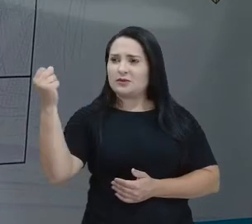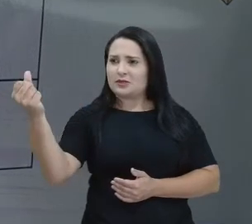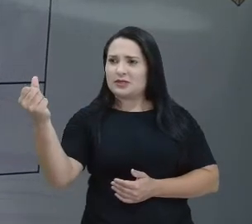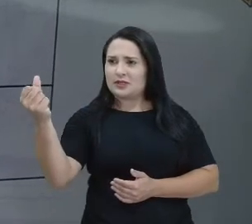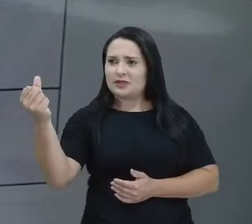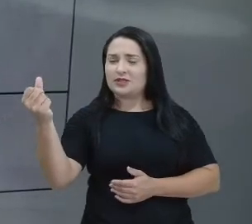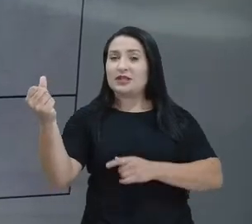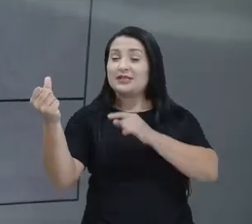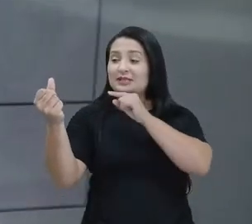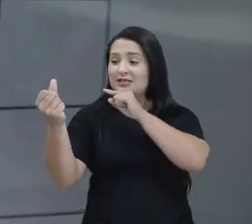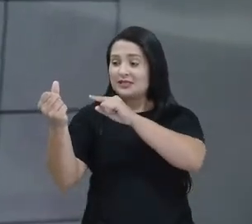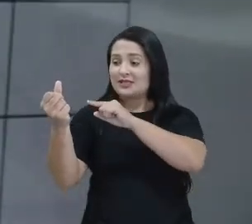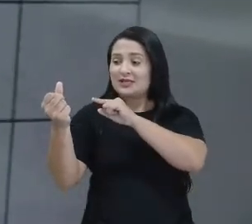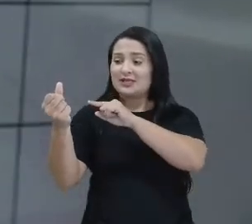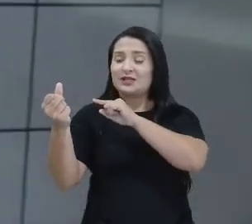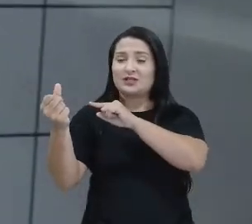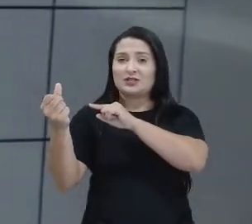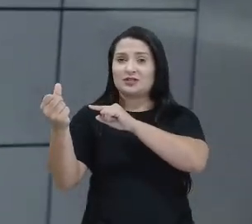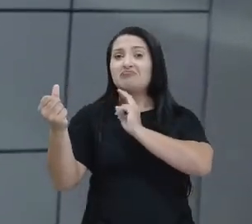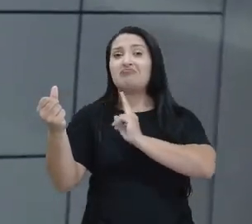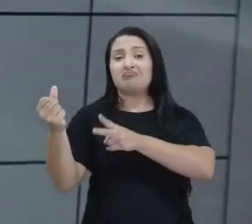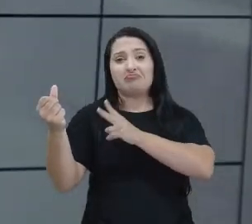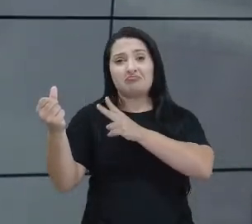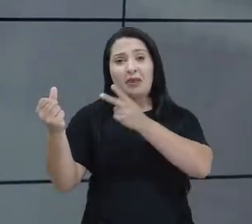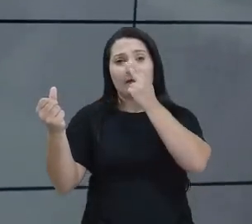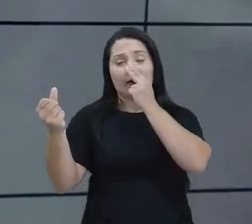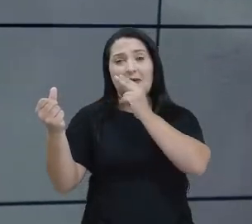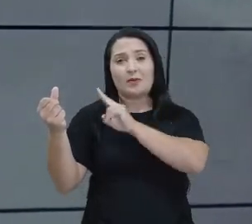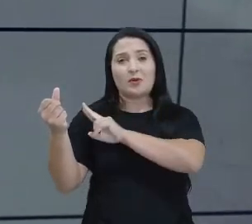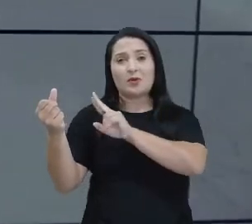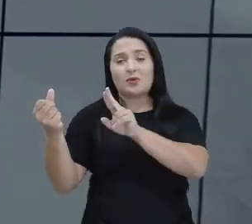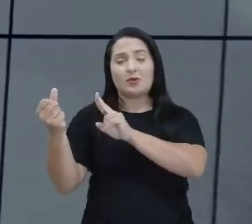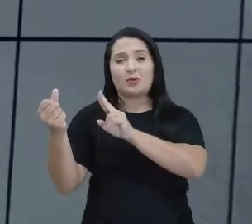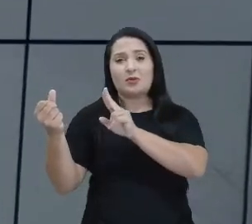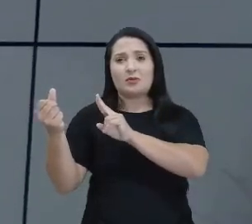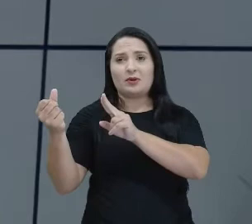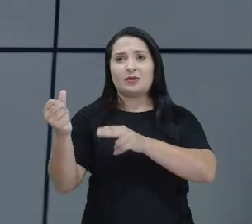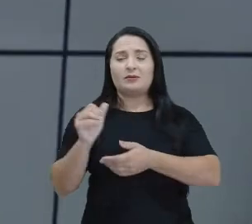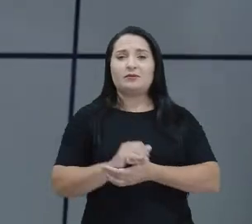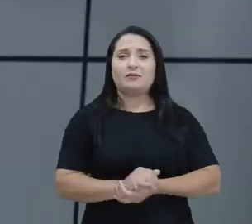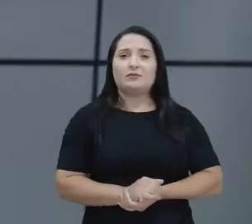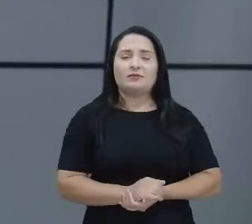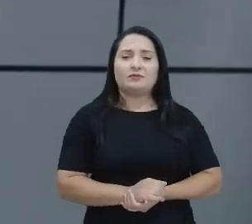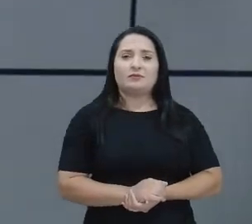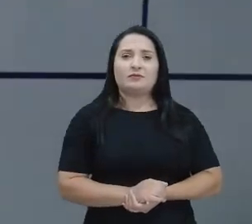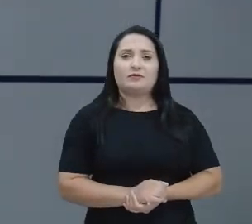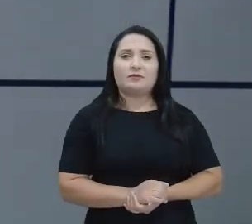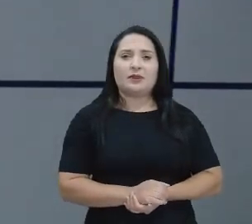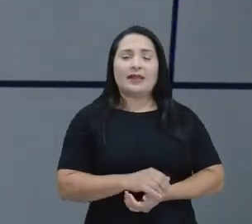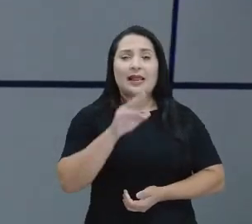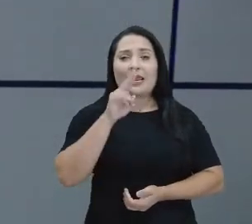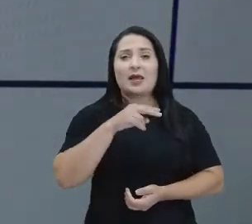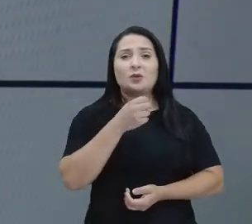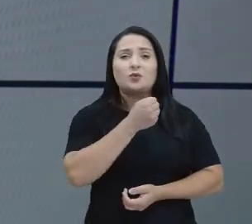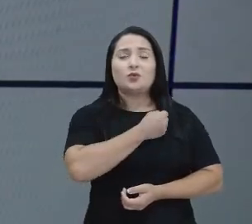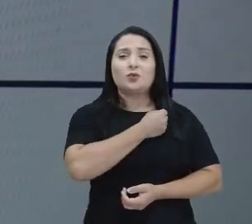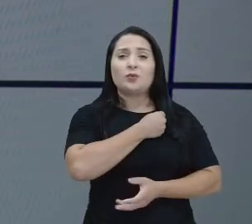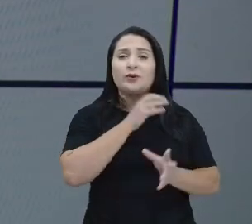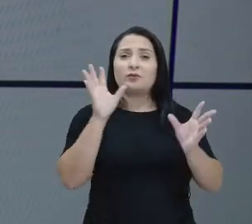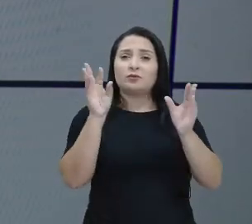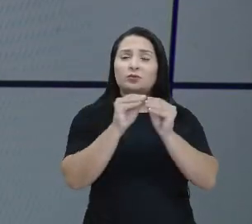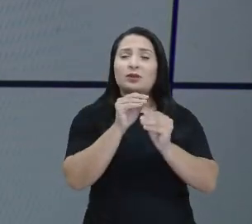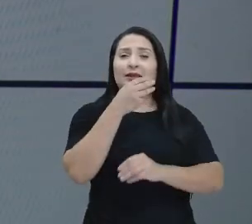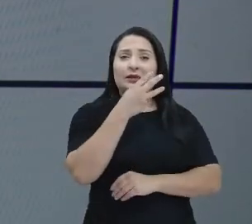6. O 6. Quando eu digo os algarismos, eu tenho aí o 3, o 5 e o 6. Mas quando eu leio o número, eu